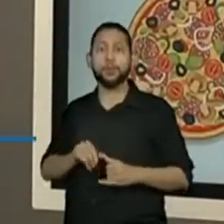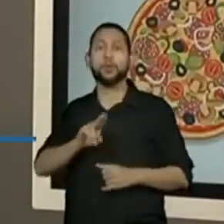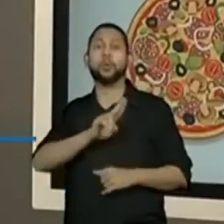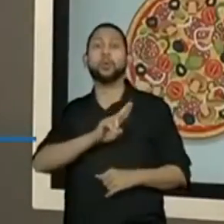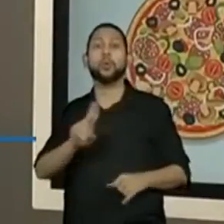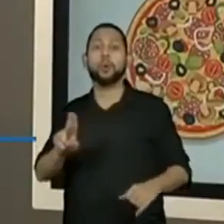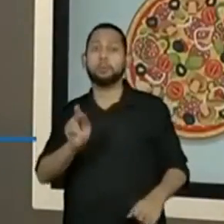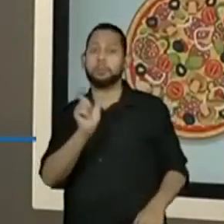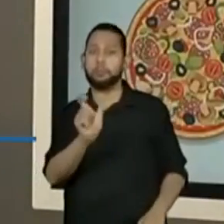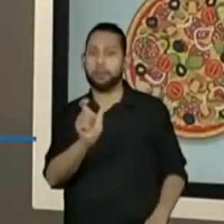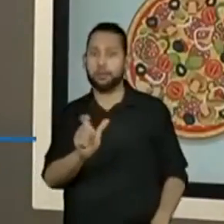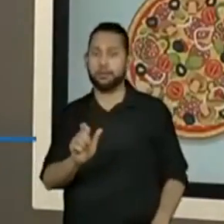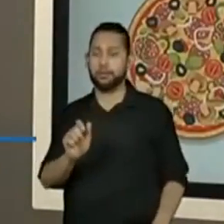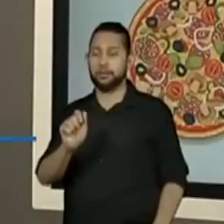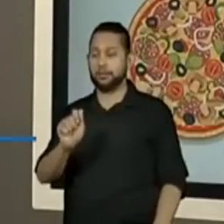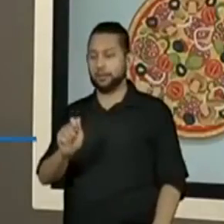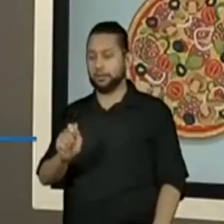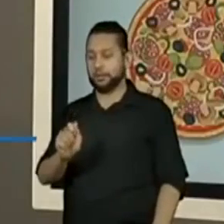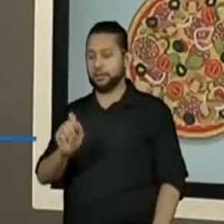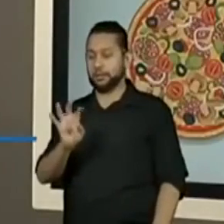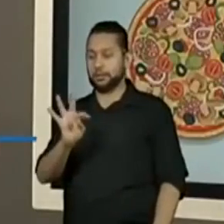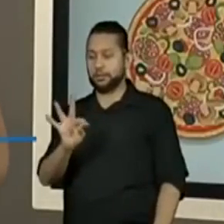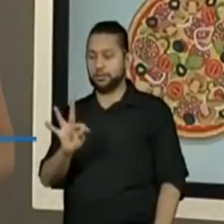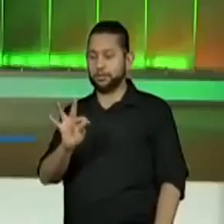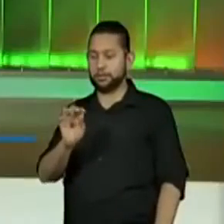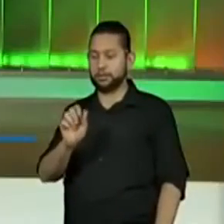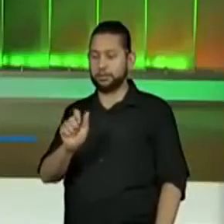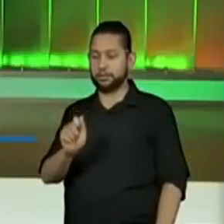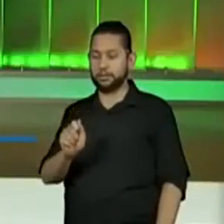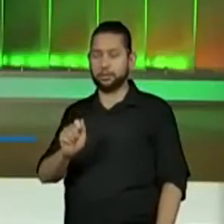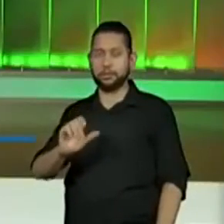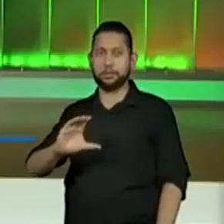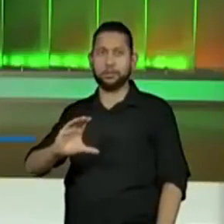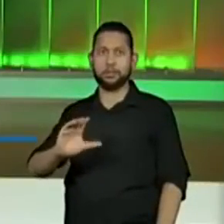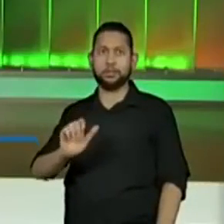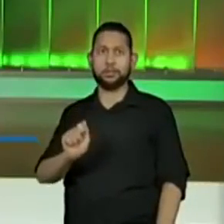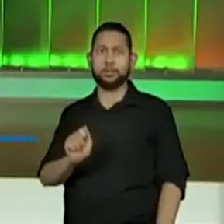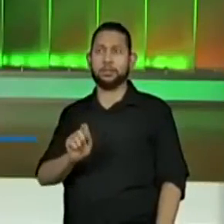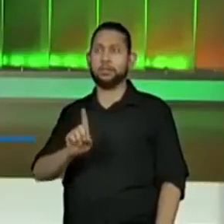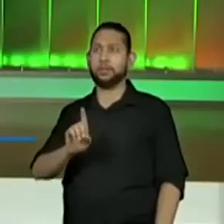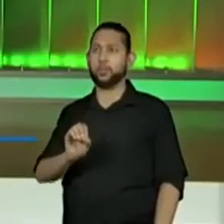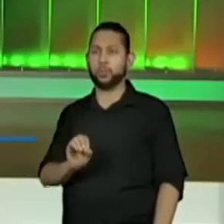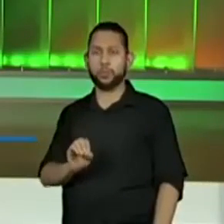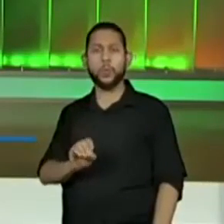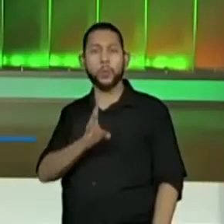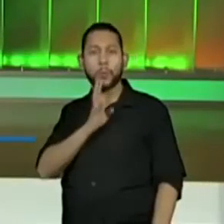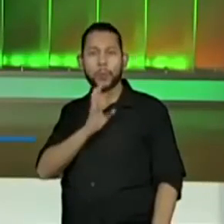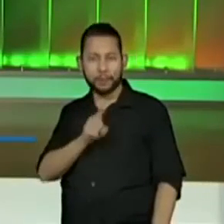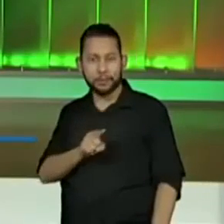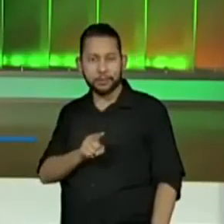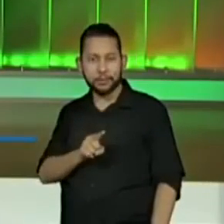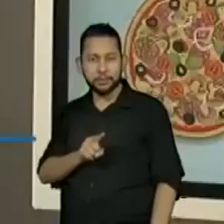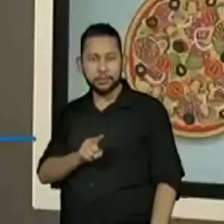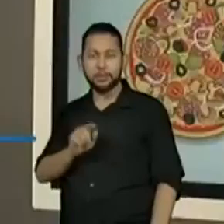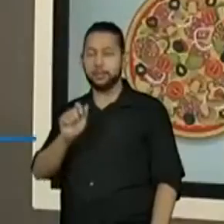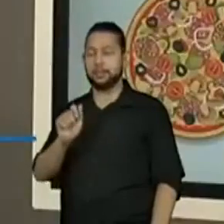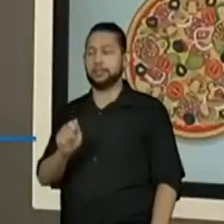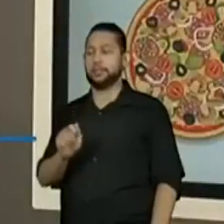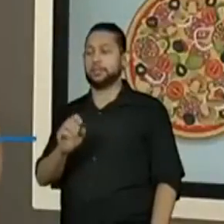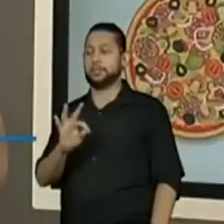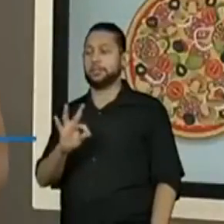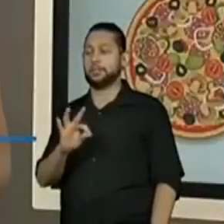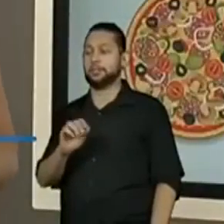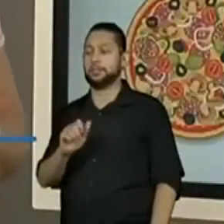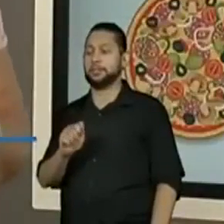atacado sabem o nome desse Supermercado Olha lá professora Natália bem rapidinha as